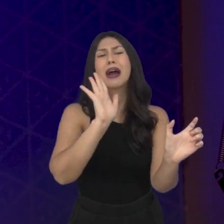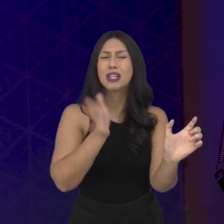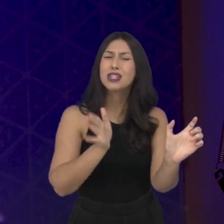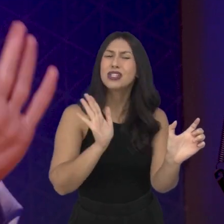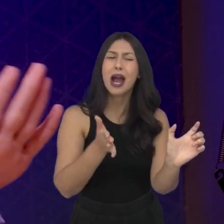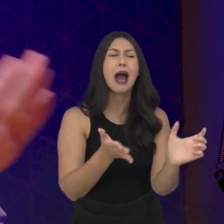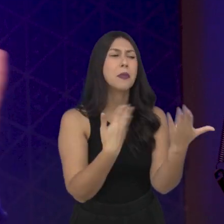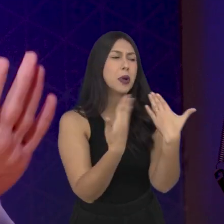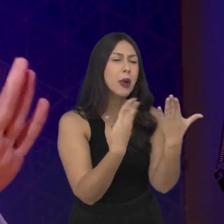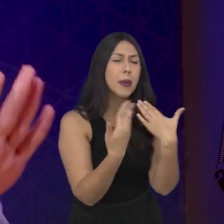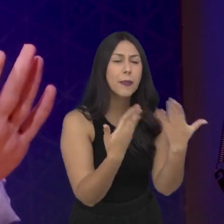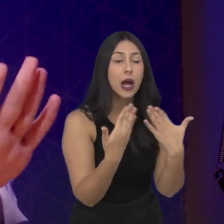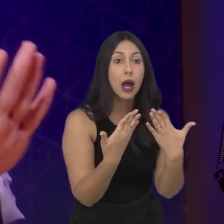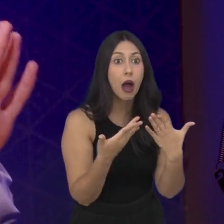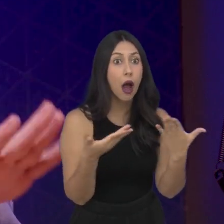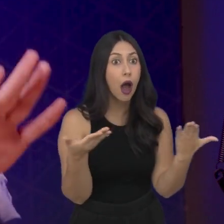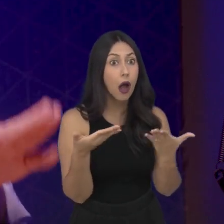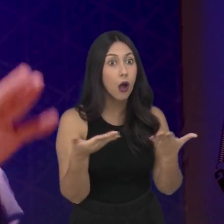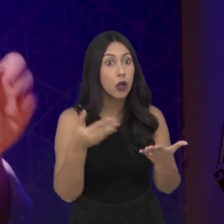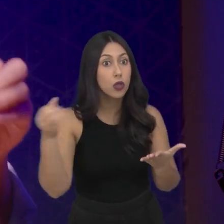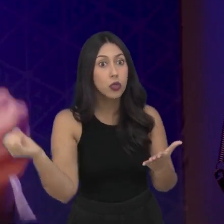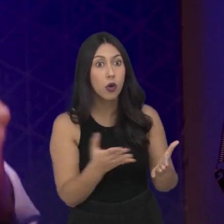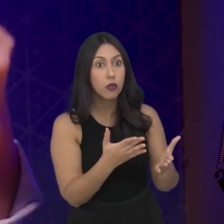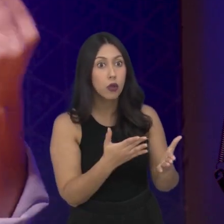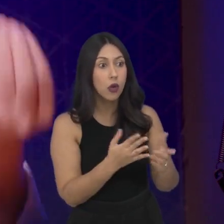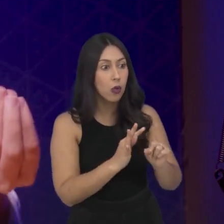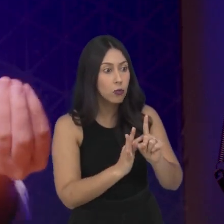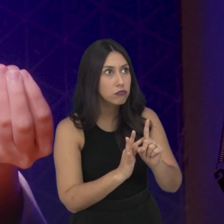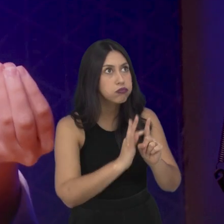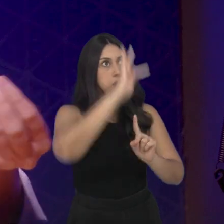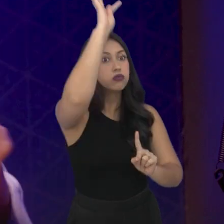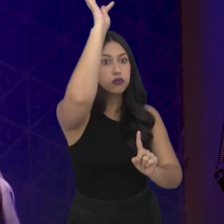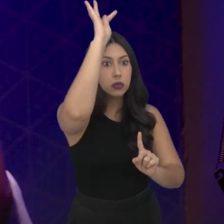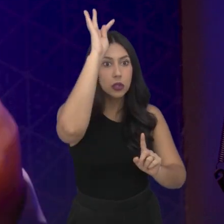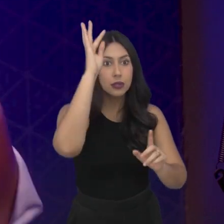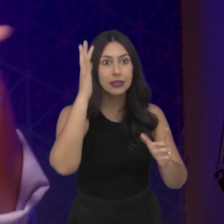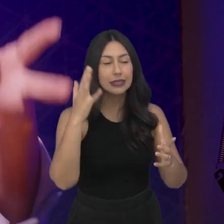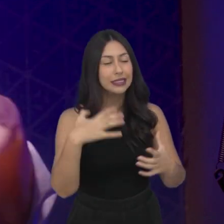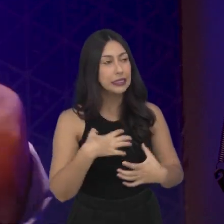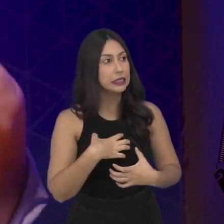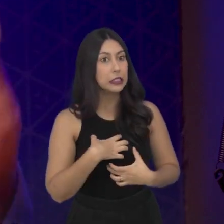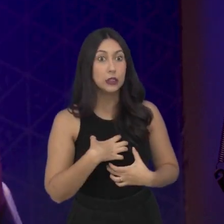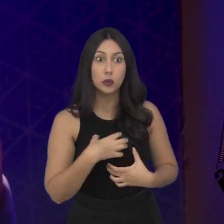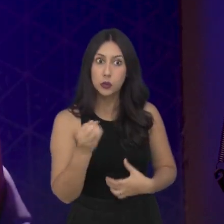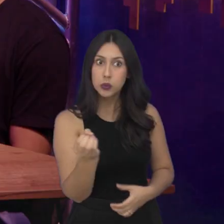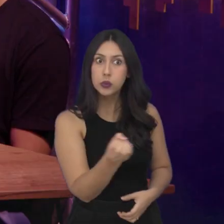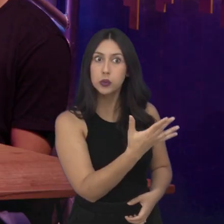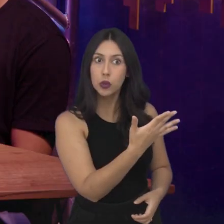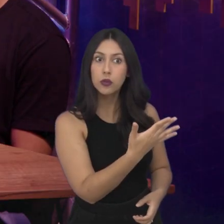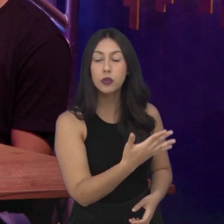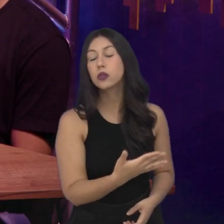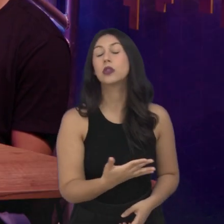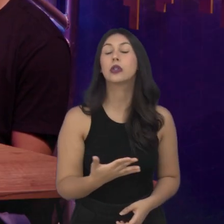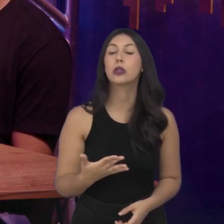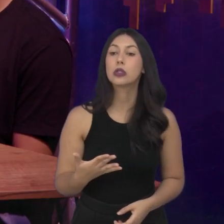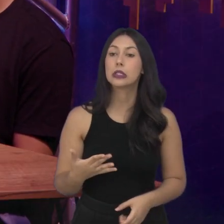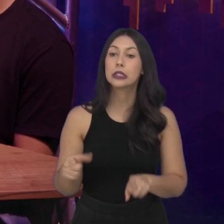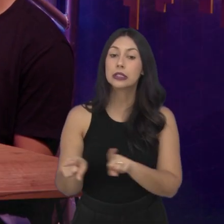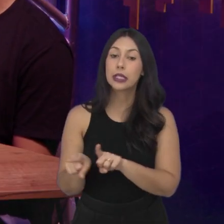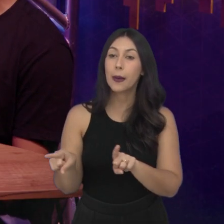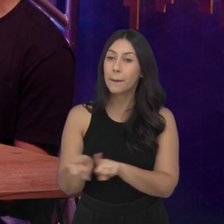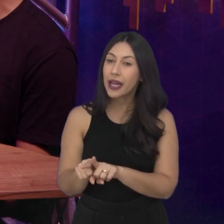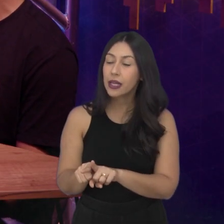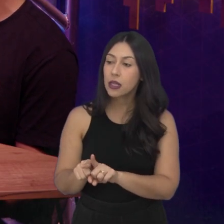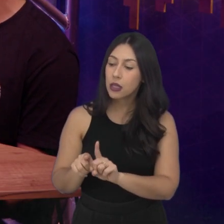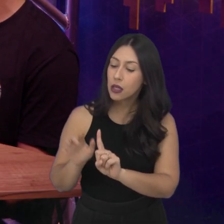viu muito aquecimento global. E quando veio o termo, por exemplo, ebulição global, traz esse sabor de uma coisa nova. Acho que quando a gente fez